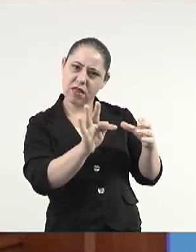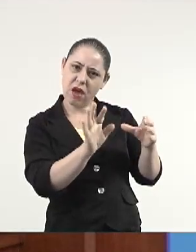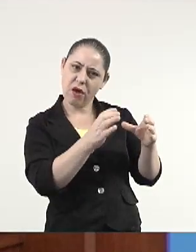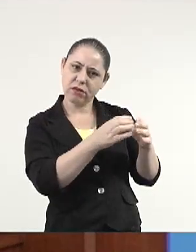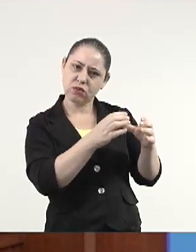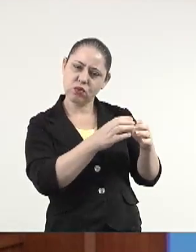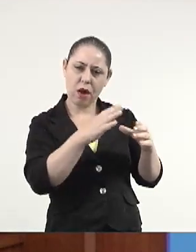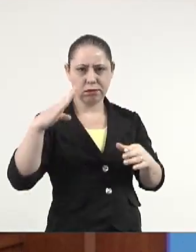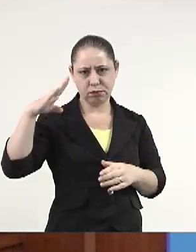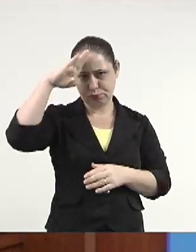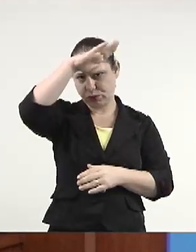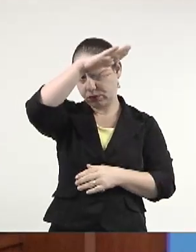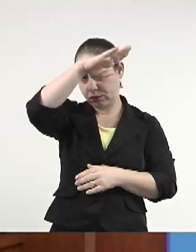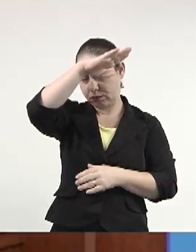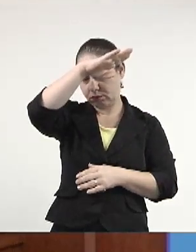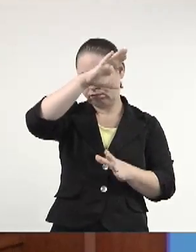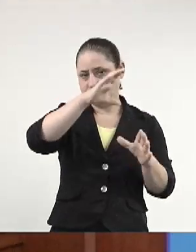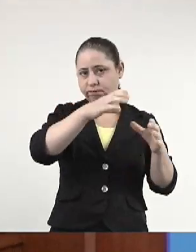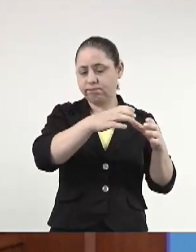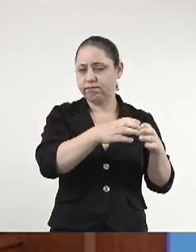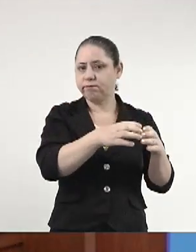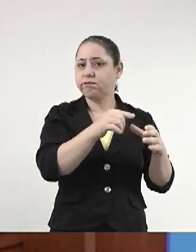federais bolsonaristas